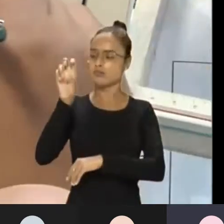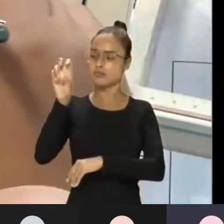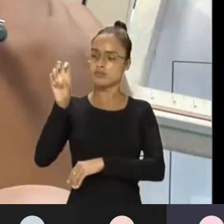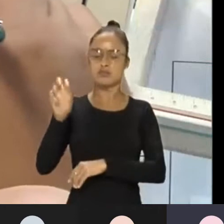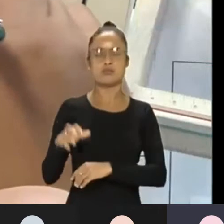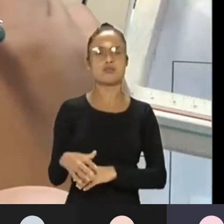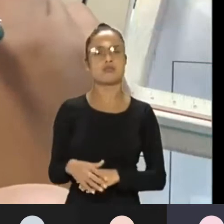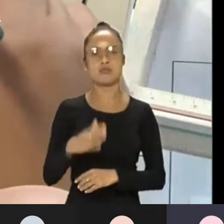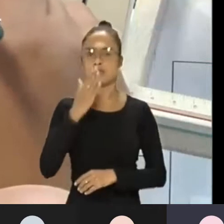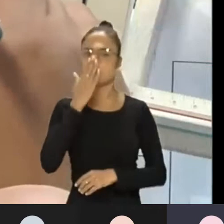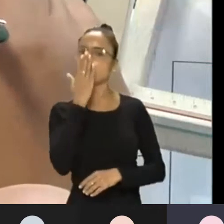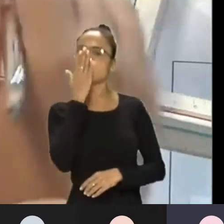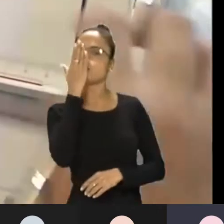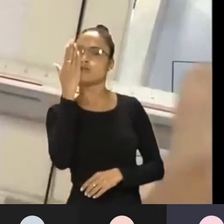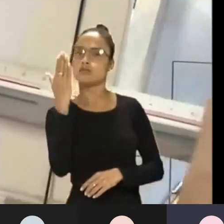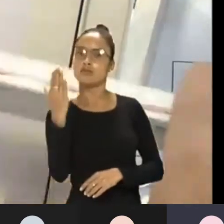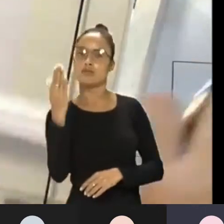vista